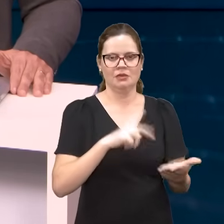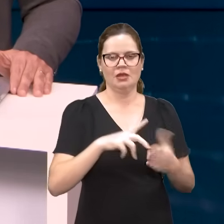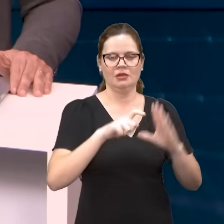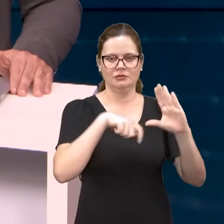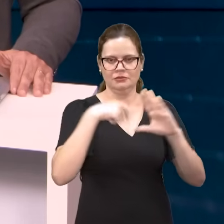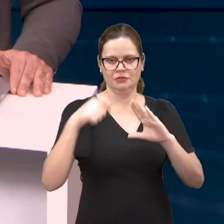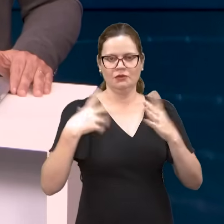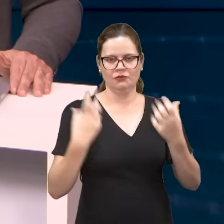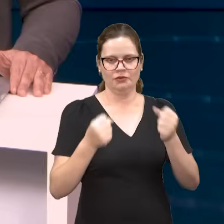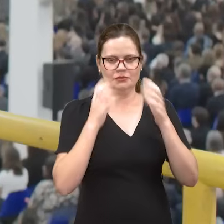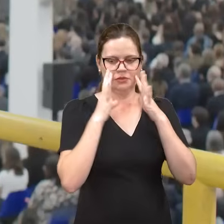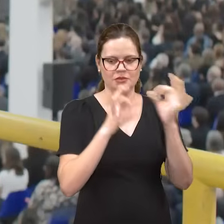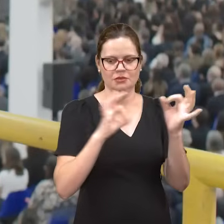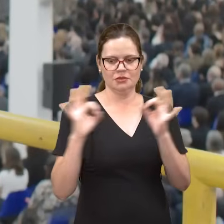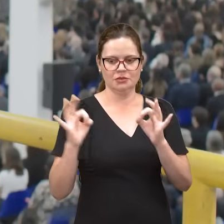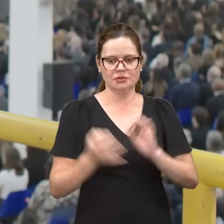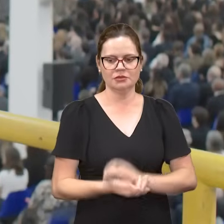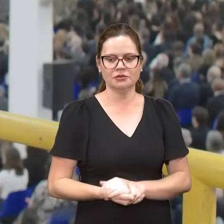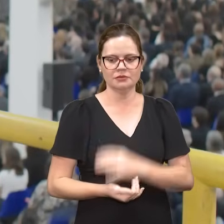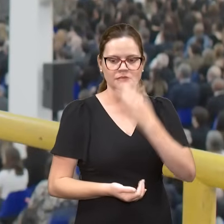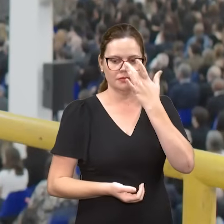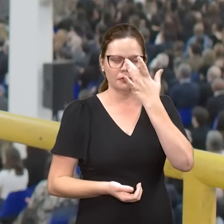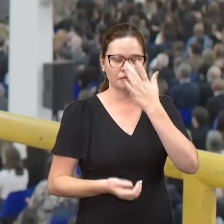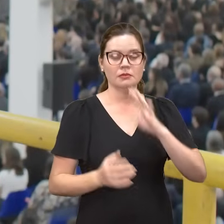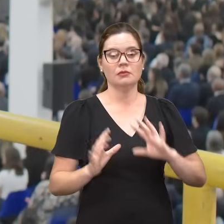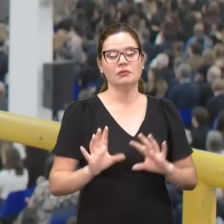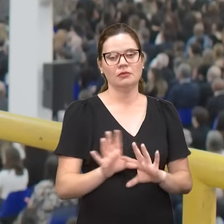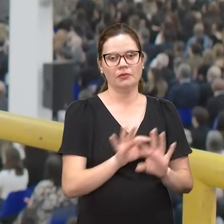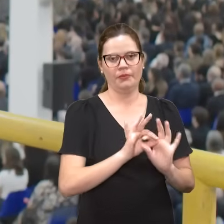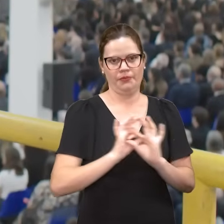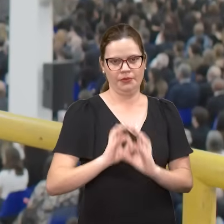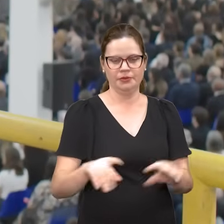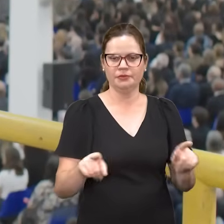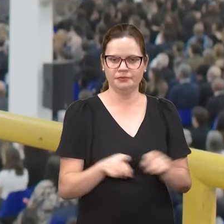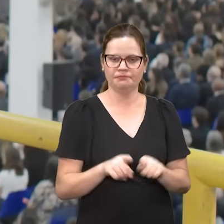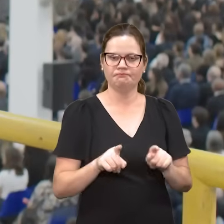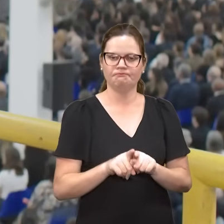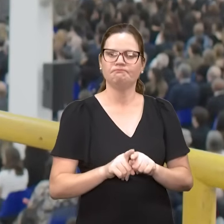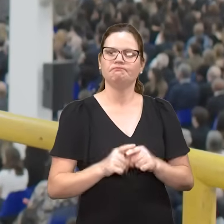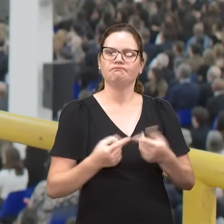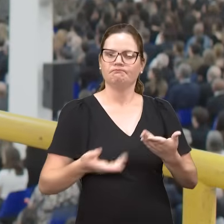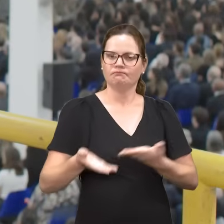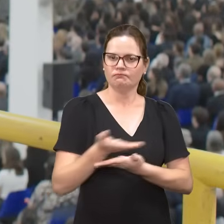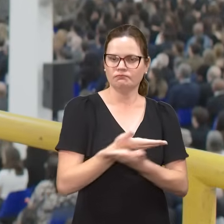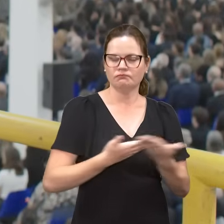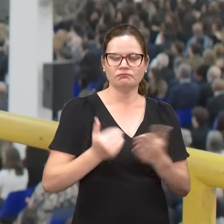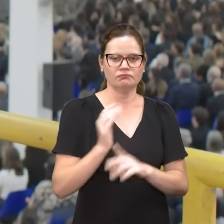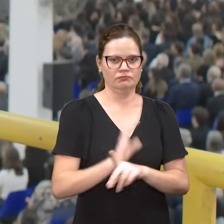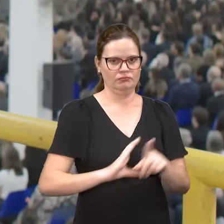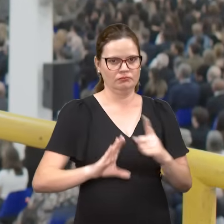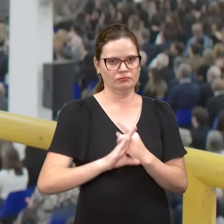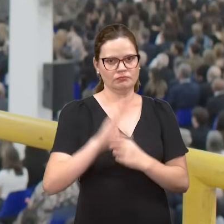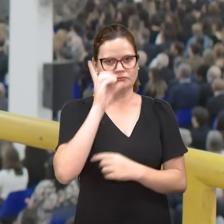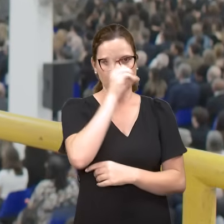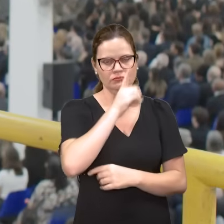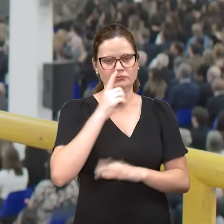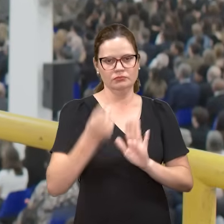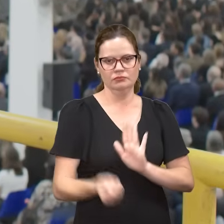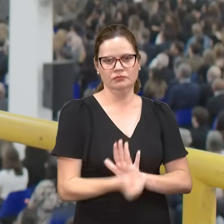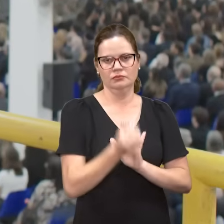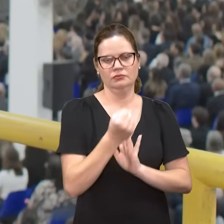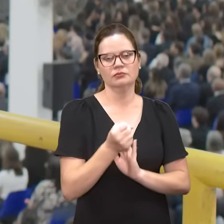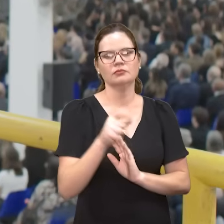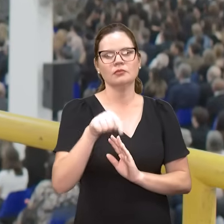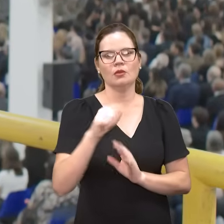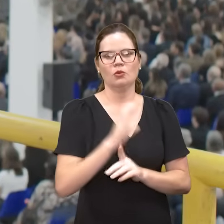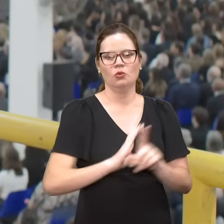passamento. Vamos assistir. Com solenidade e comunhão, o culto deste domingo marcou o passamento do pastor